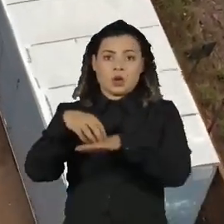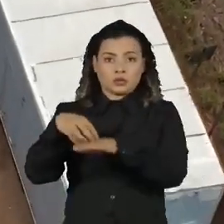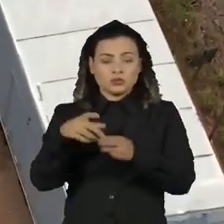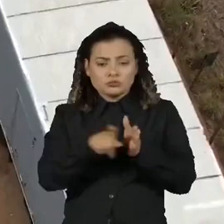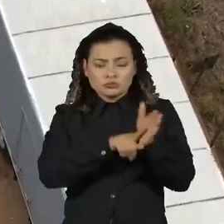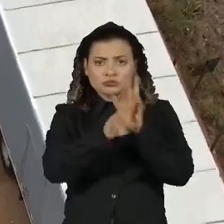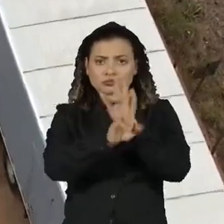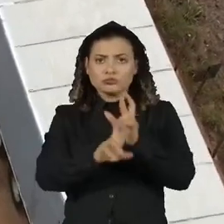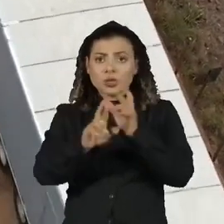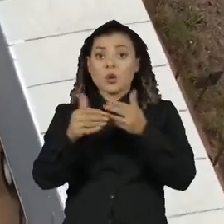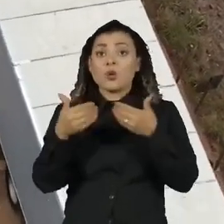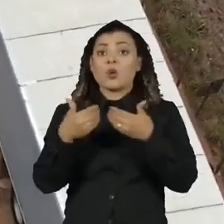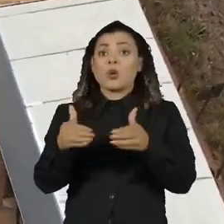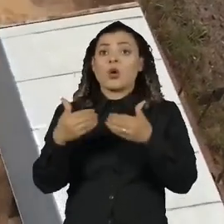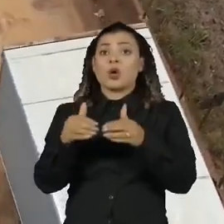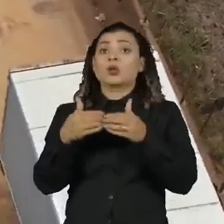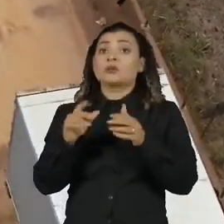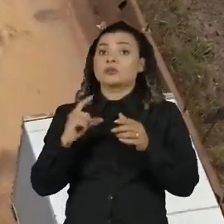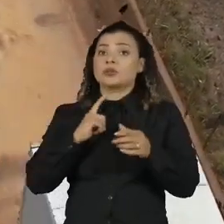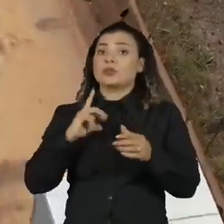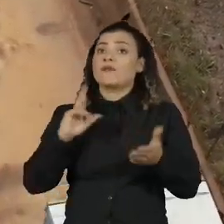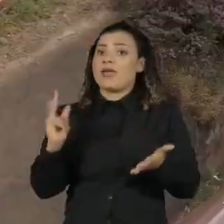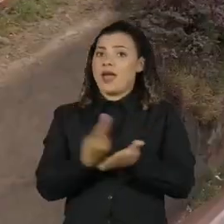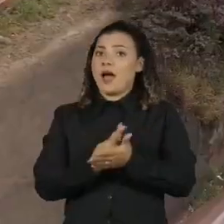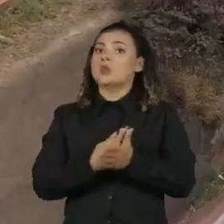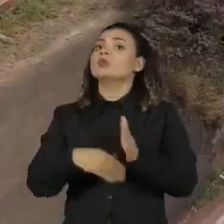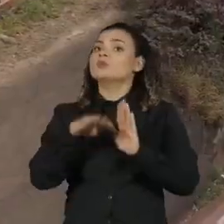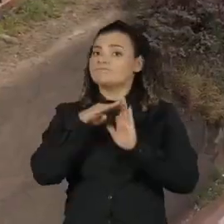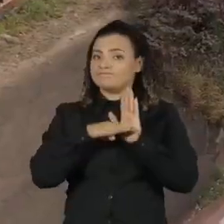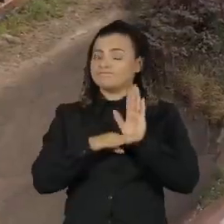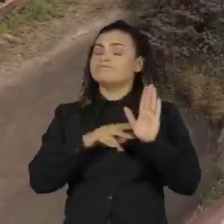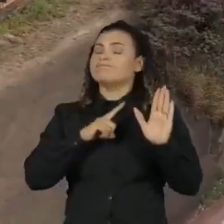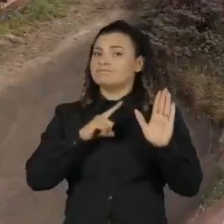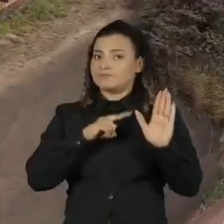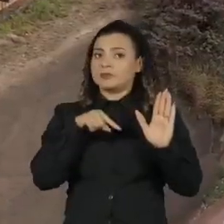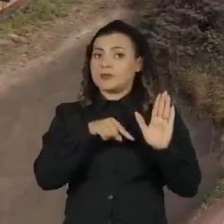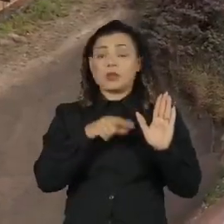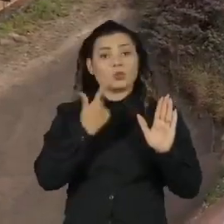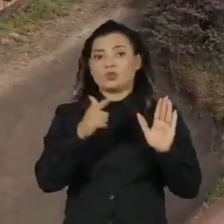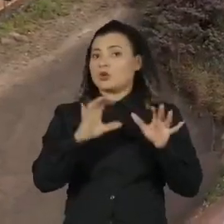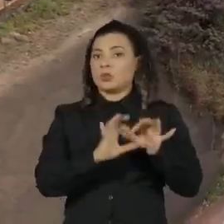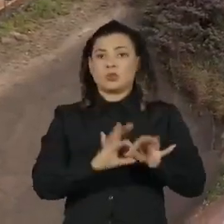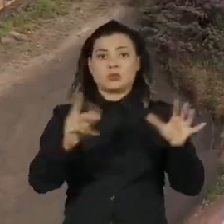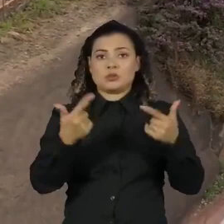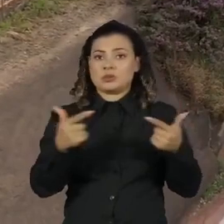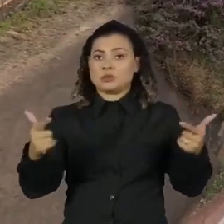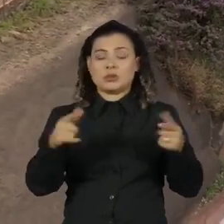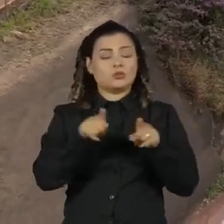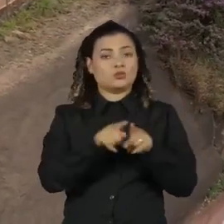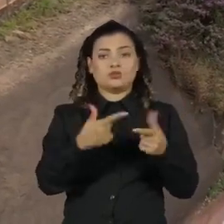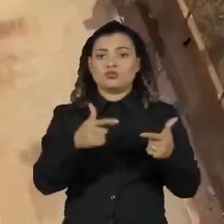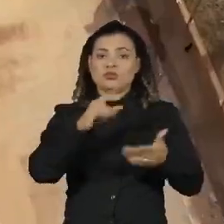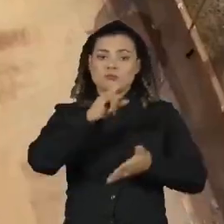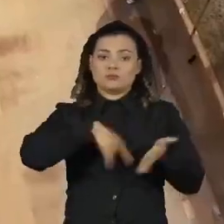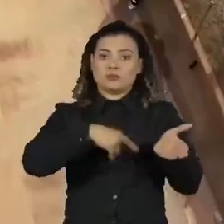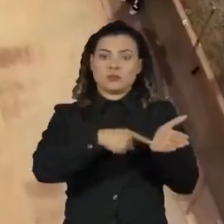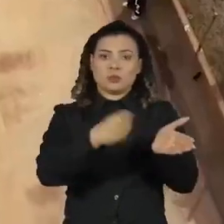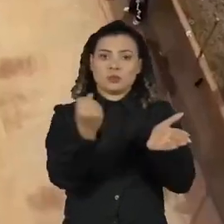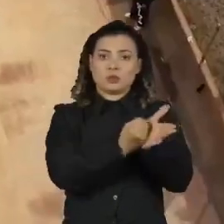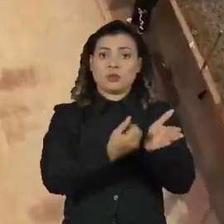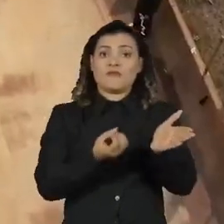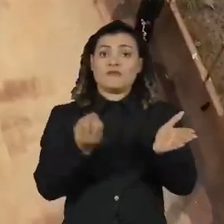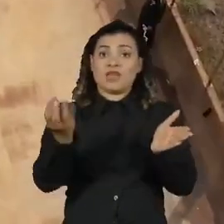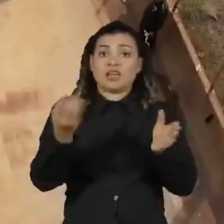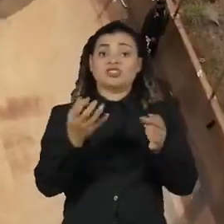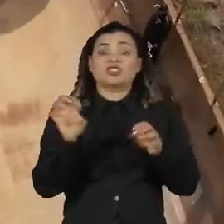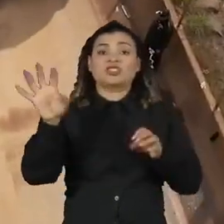afirma que o ônibus está em situação irregular o veículo não possui registro e nem autorização para viagens